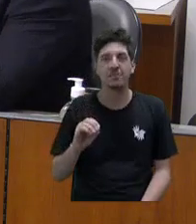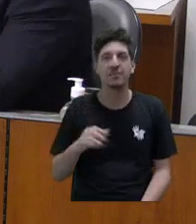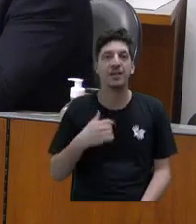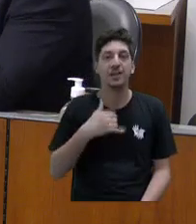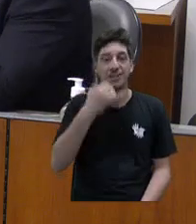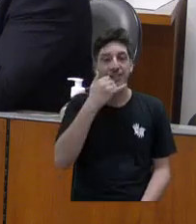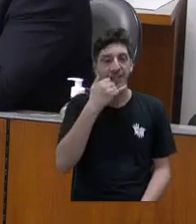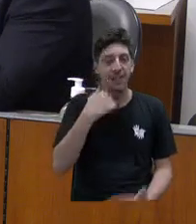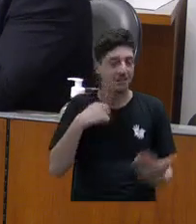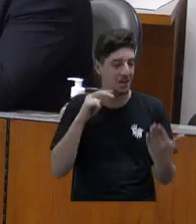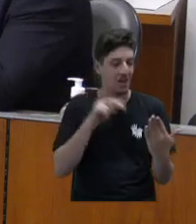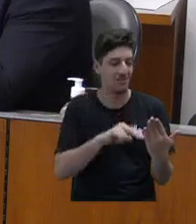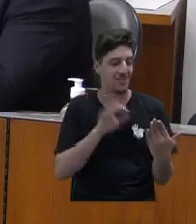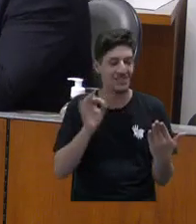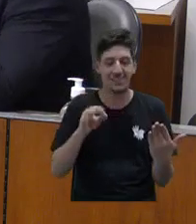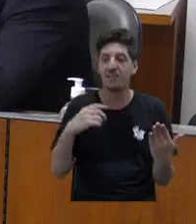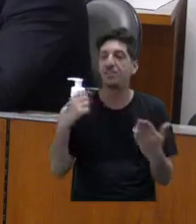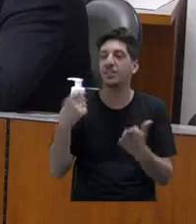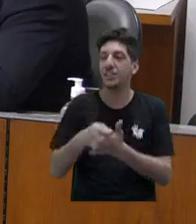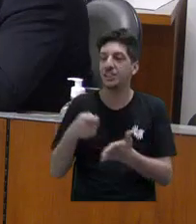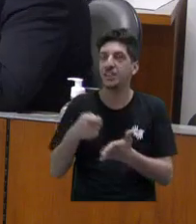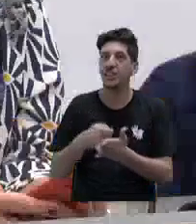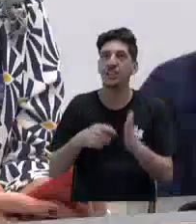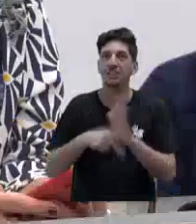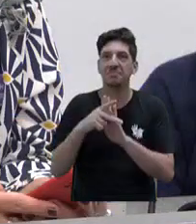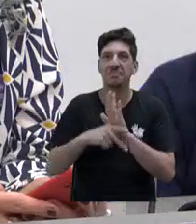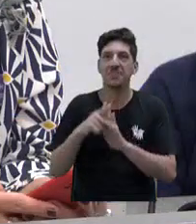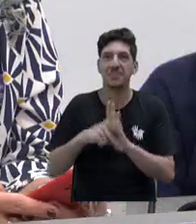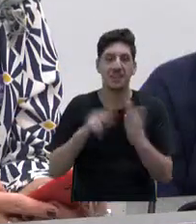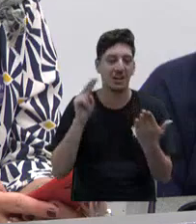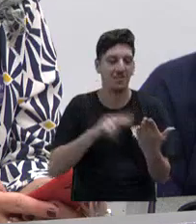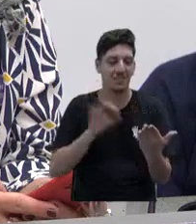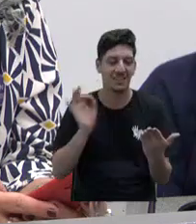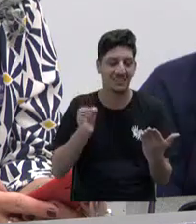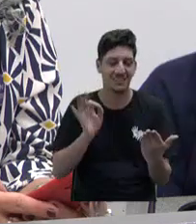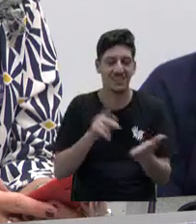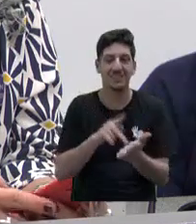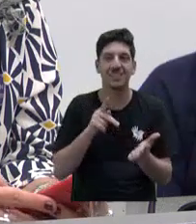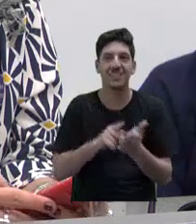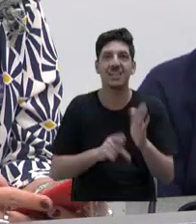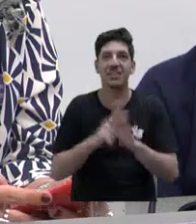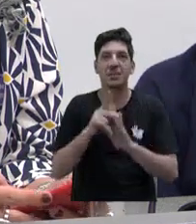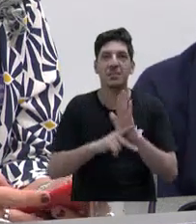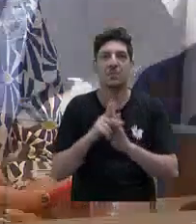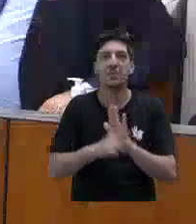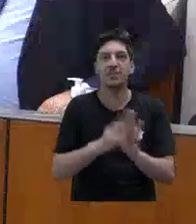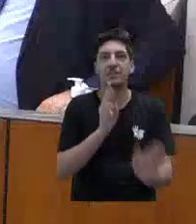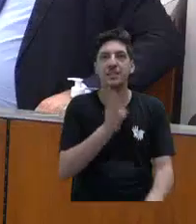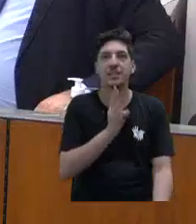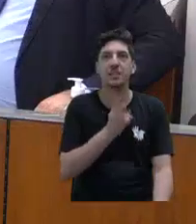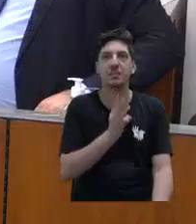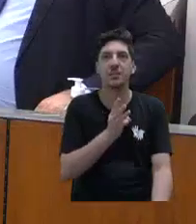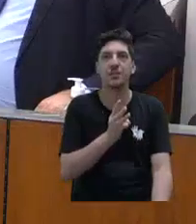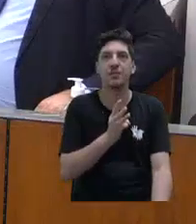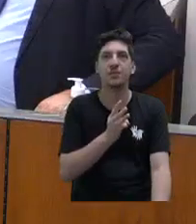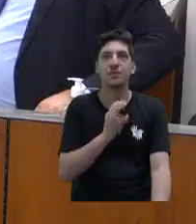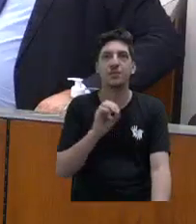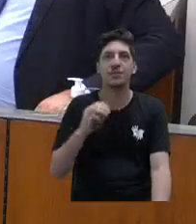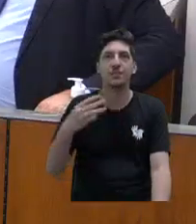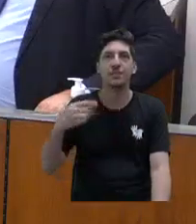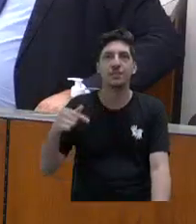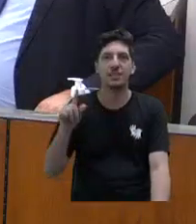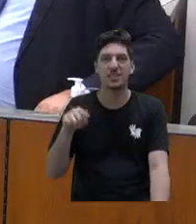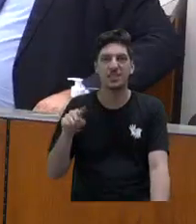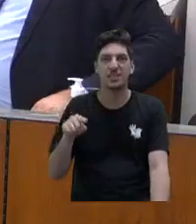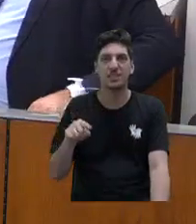estava me cobrando um projeto e eu estou vendo se é exatamente esse projeto, é o 3037. Está aí